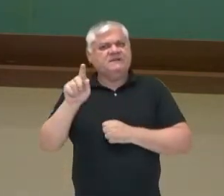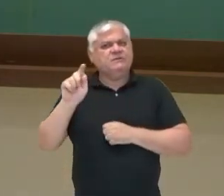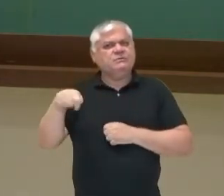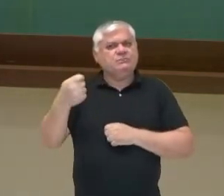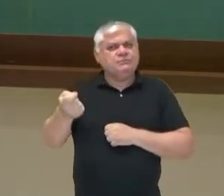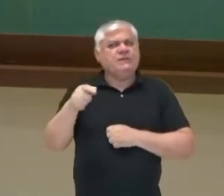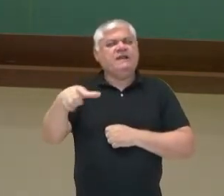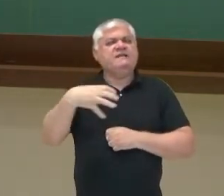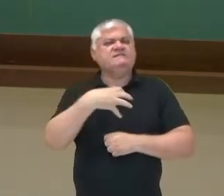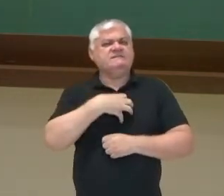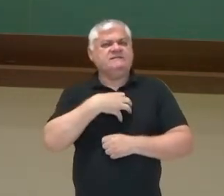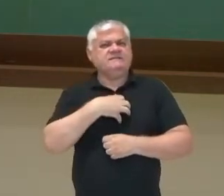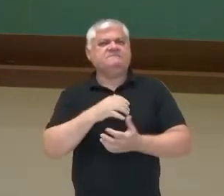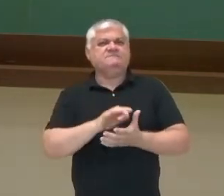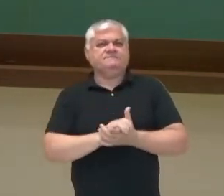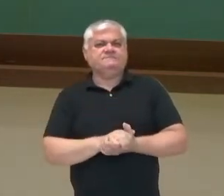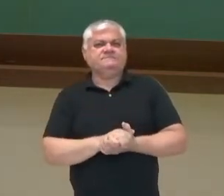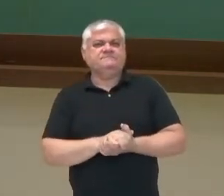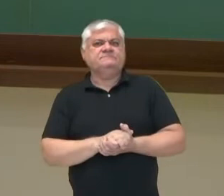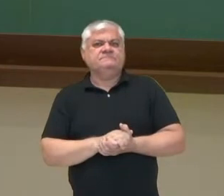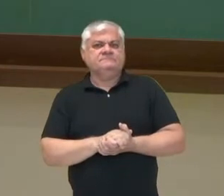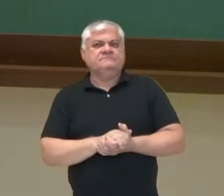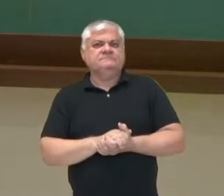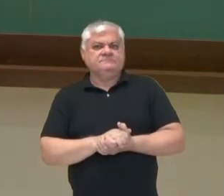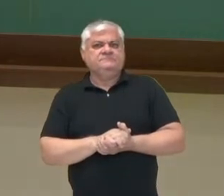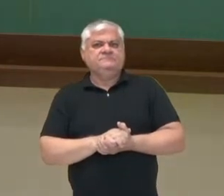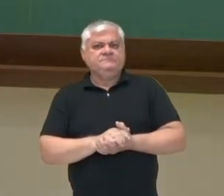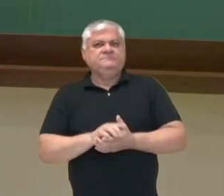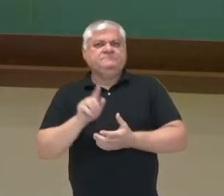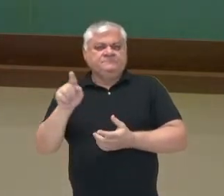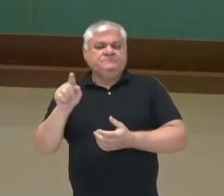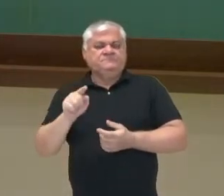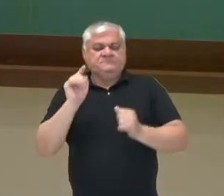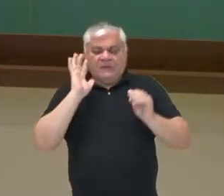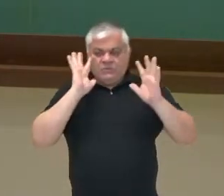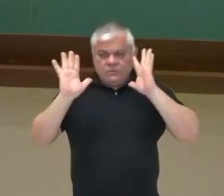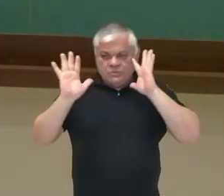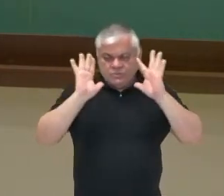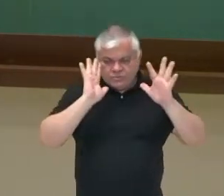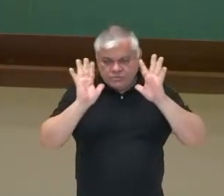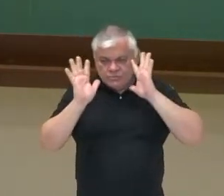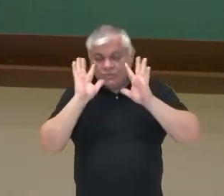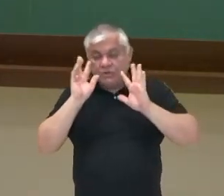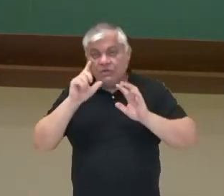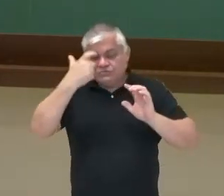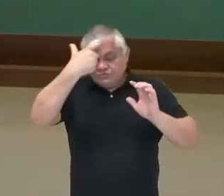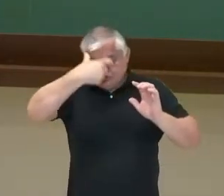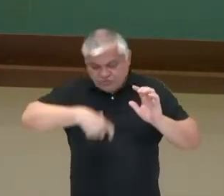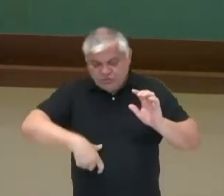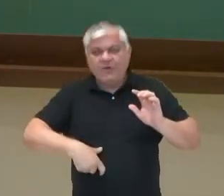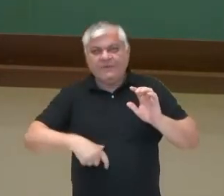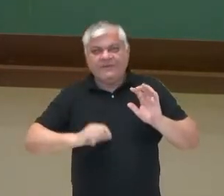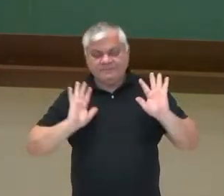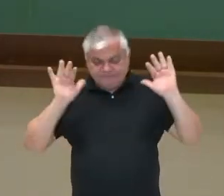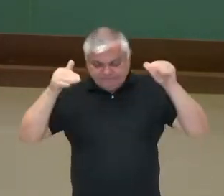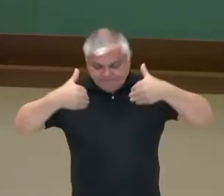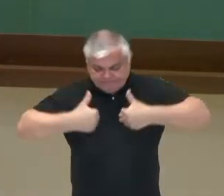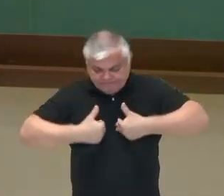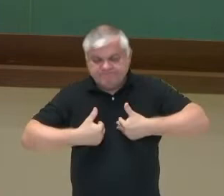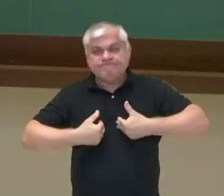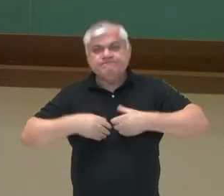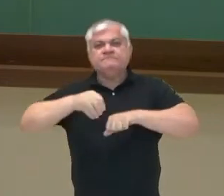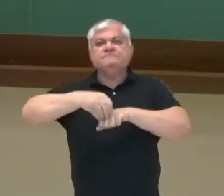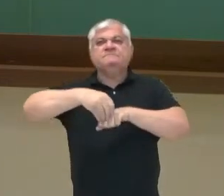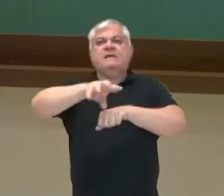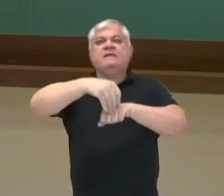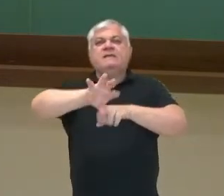que ela mesma sente, né? O que ela mesma está refletindo e procurando passar, né, para as